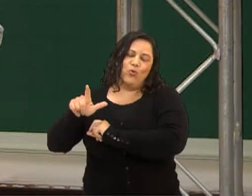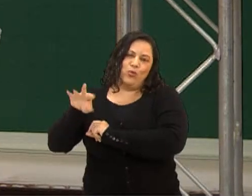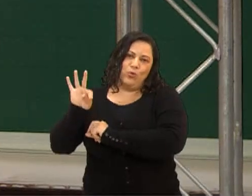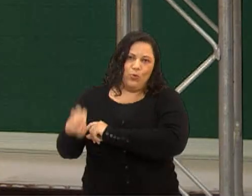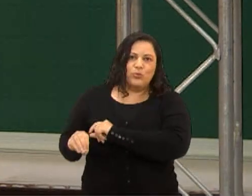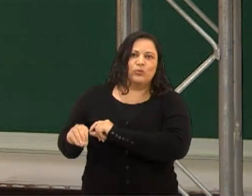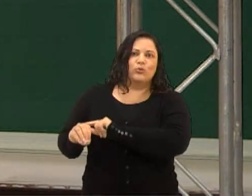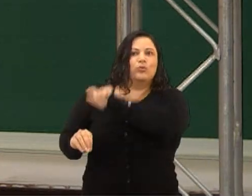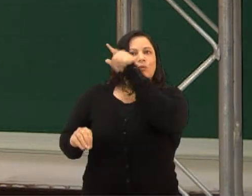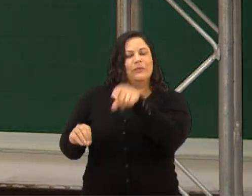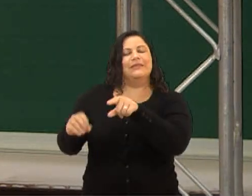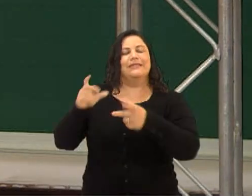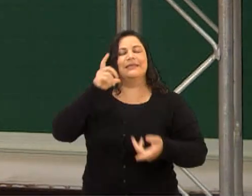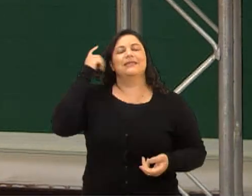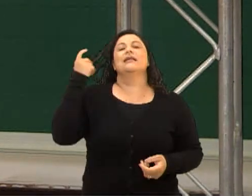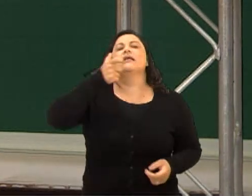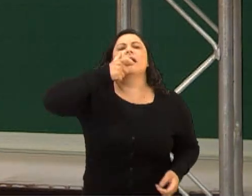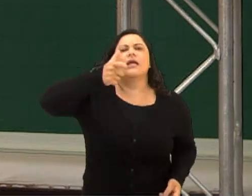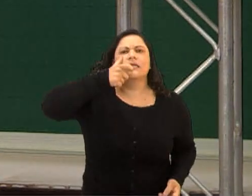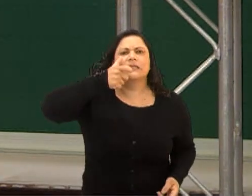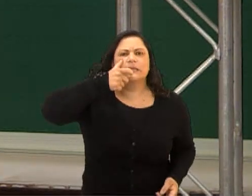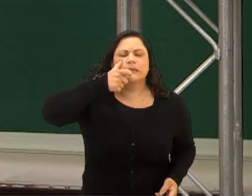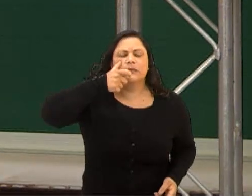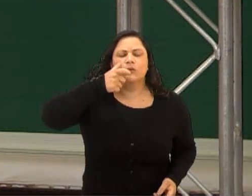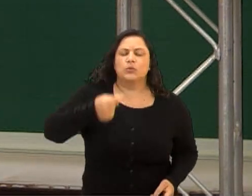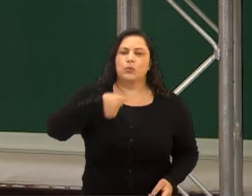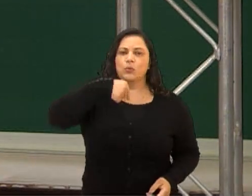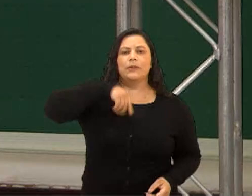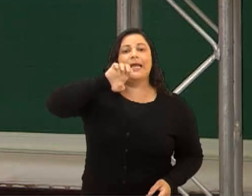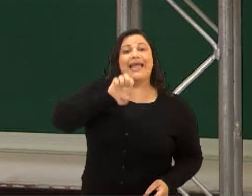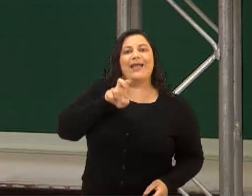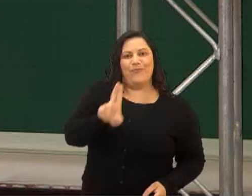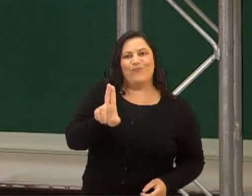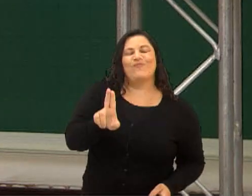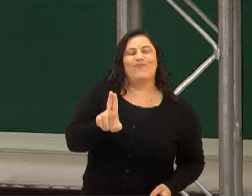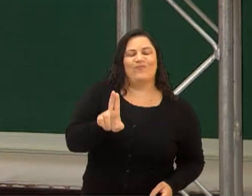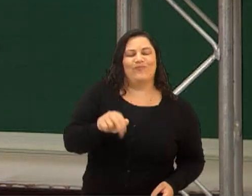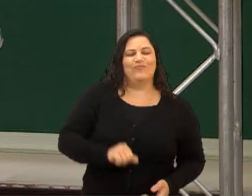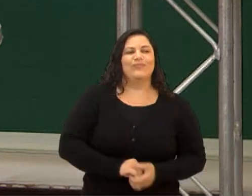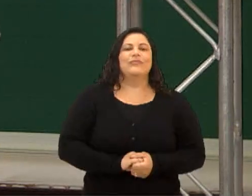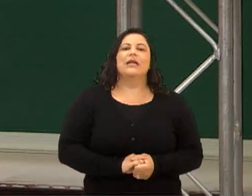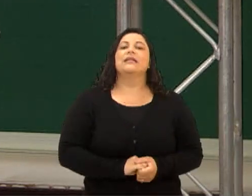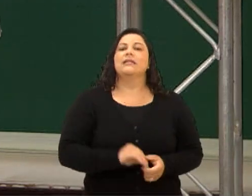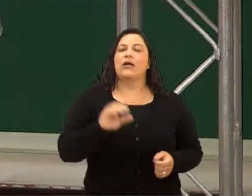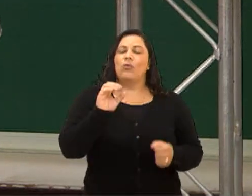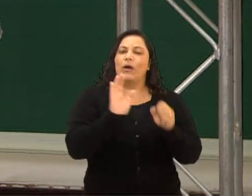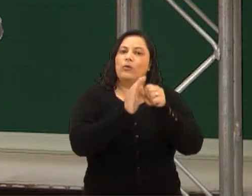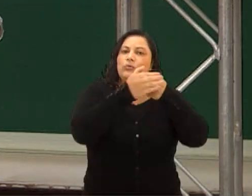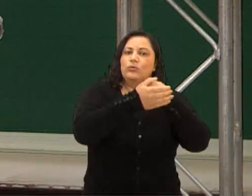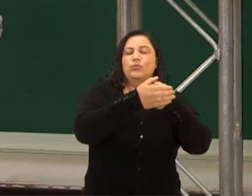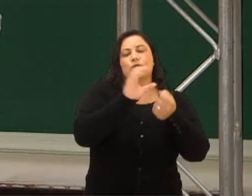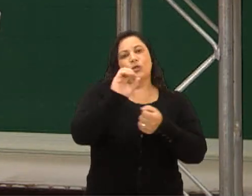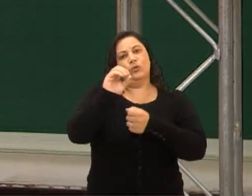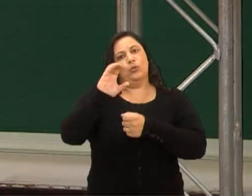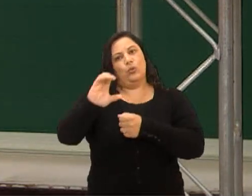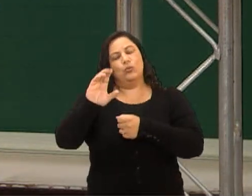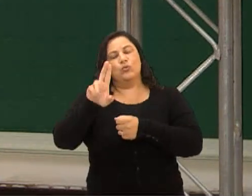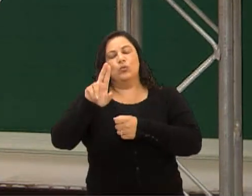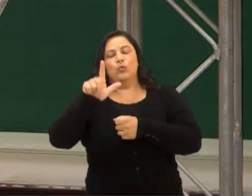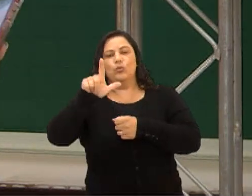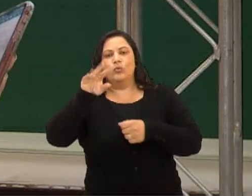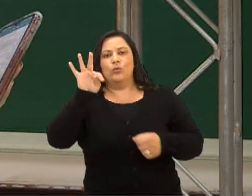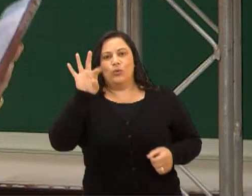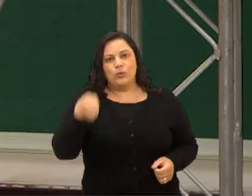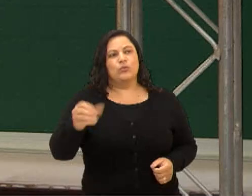a videoaula, quem assisto? Só pode ser eu. Então esse sujeito é oculto, é a primeira pessoa do singular, né? Ou se eu digo assistimos a